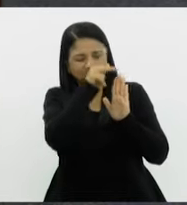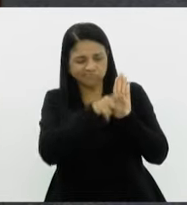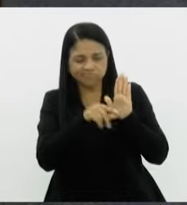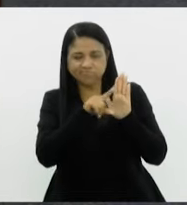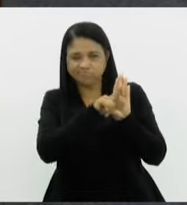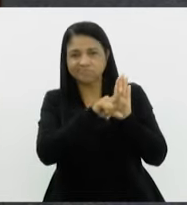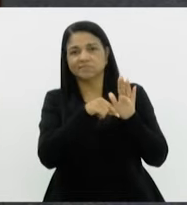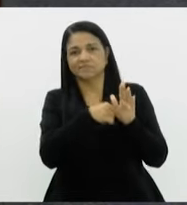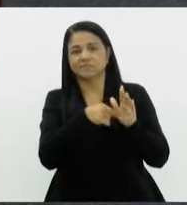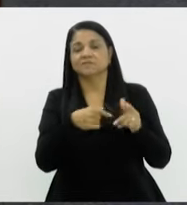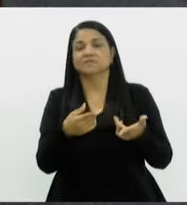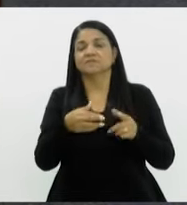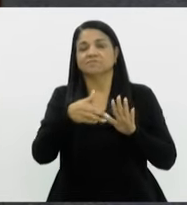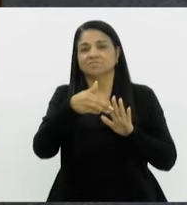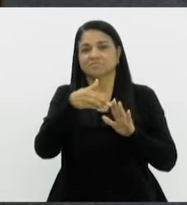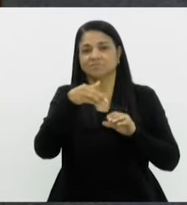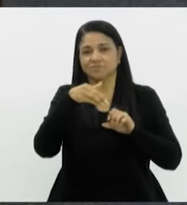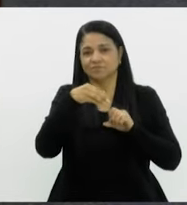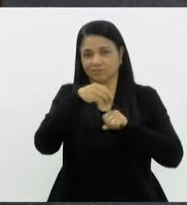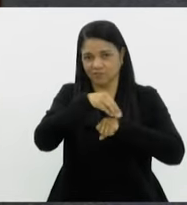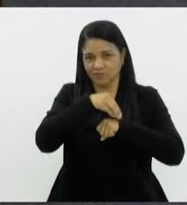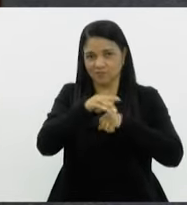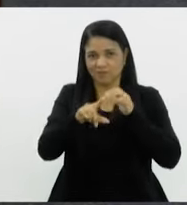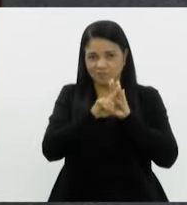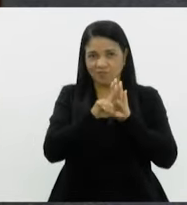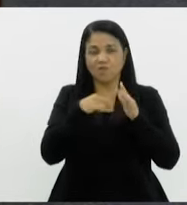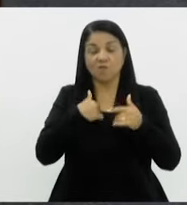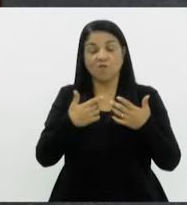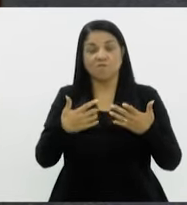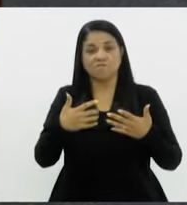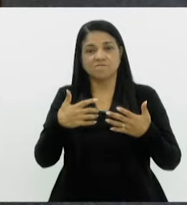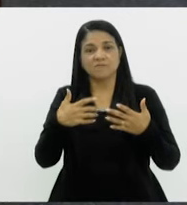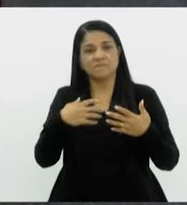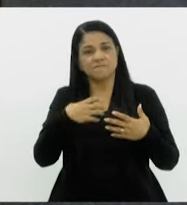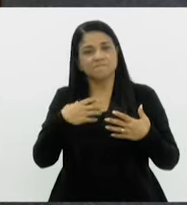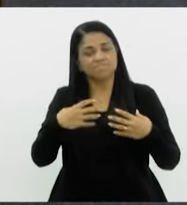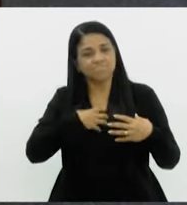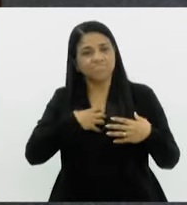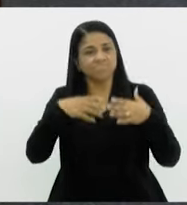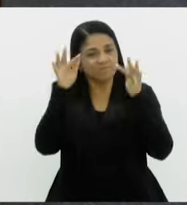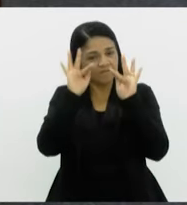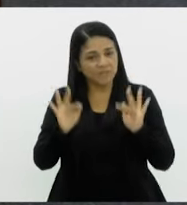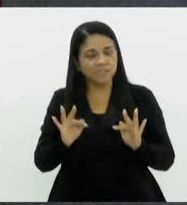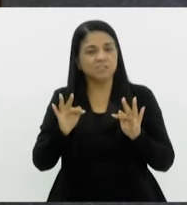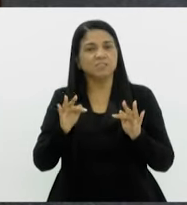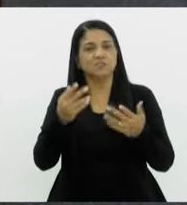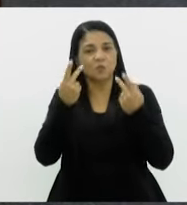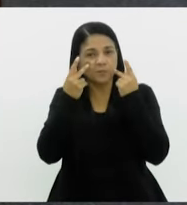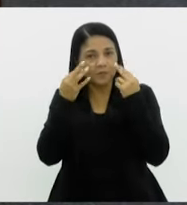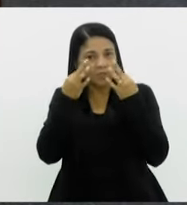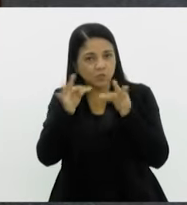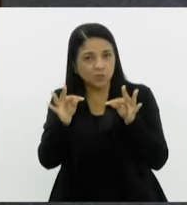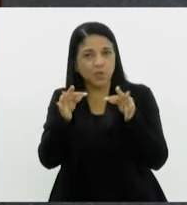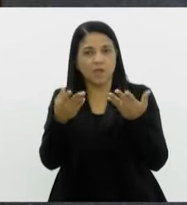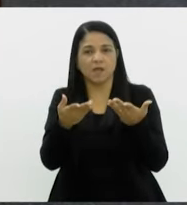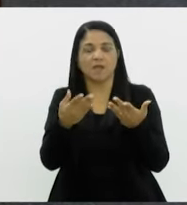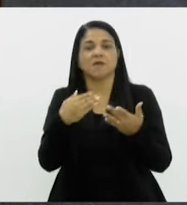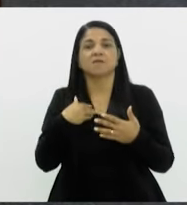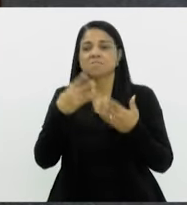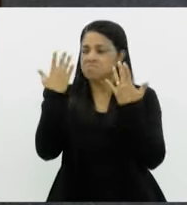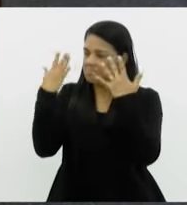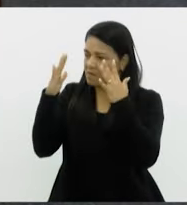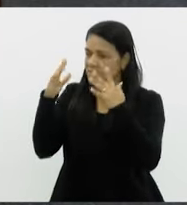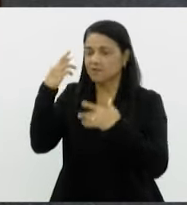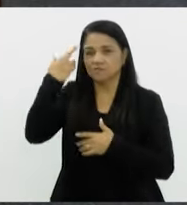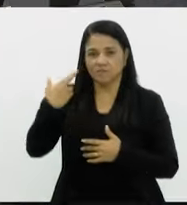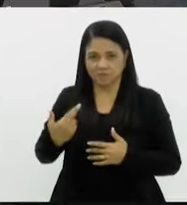vez, elogio demais, fico muito feliz em testemunhar uma indicação legislativa como essa. Parabéns, deputada Renata Souza. Obrigada,